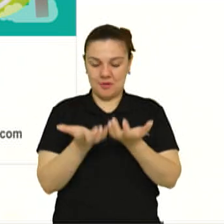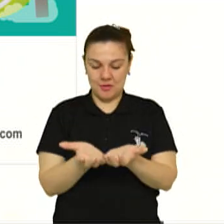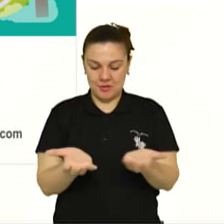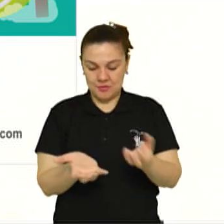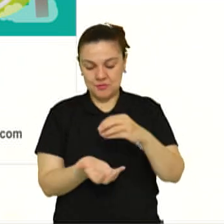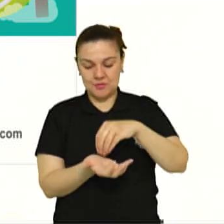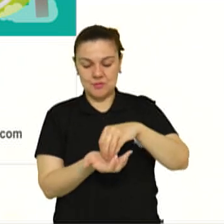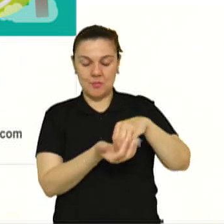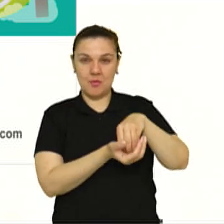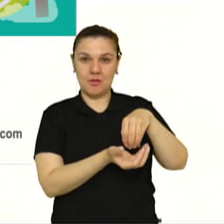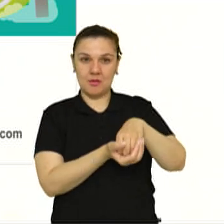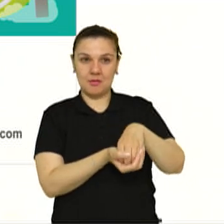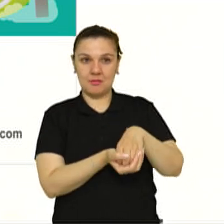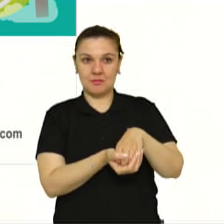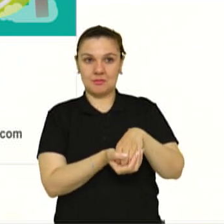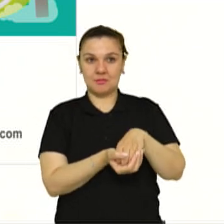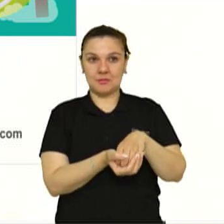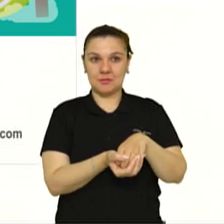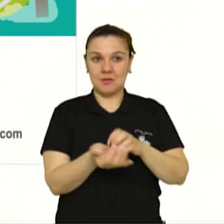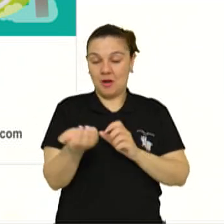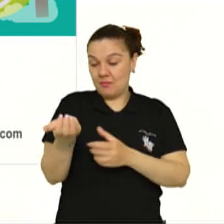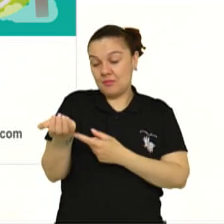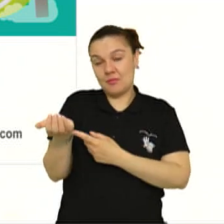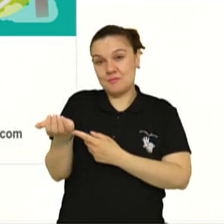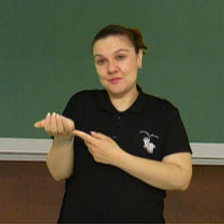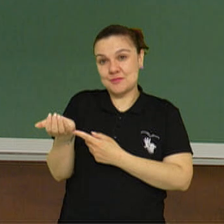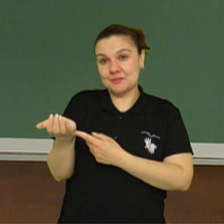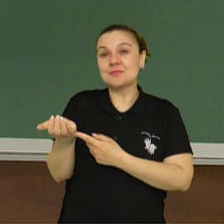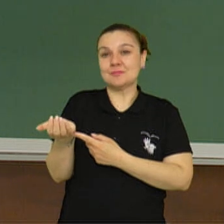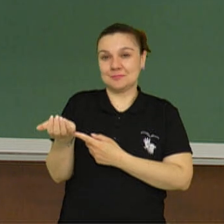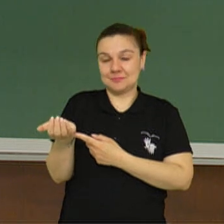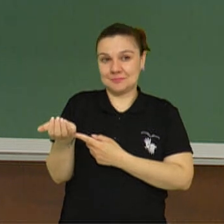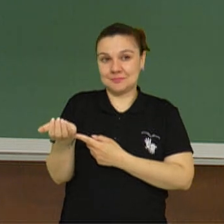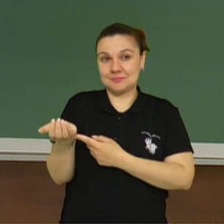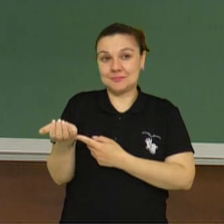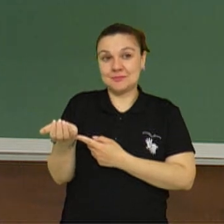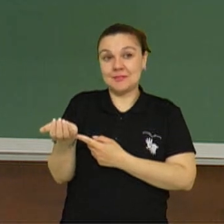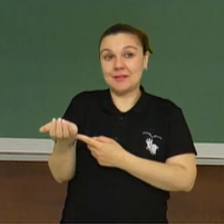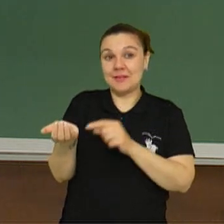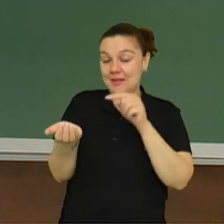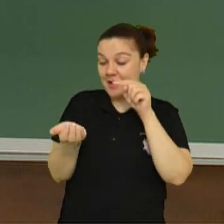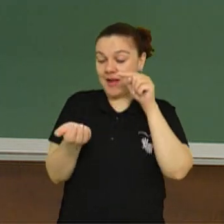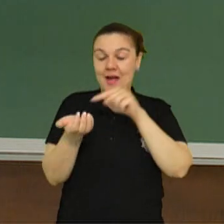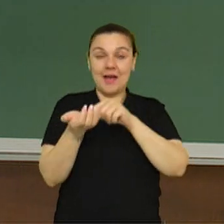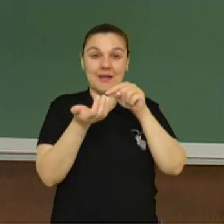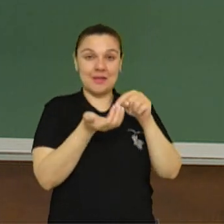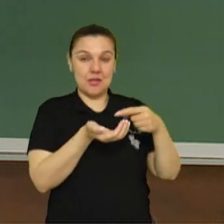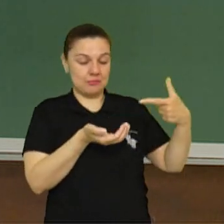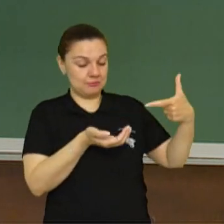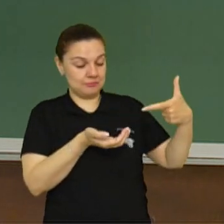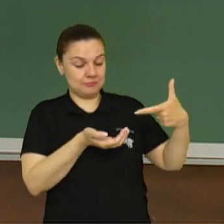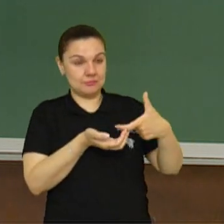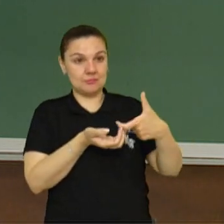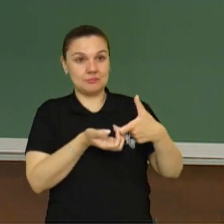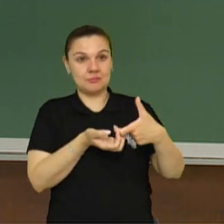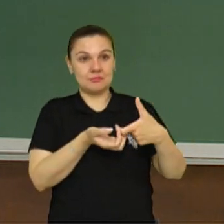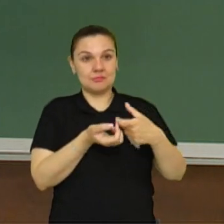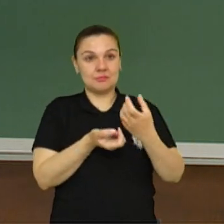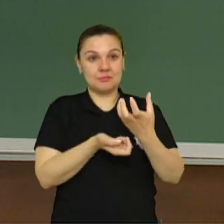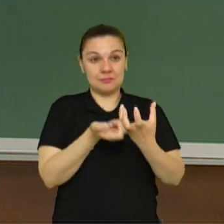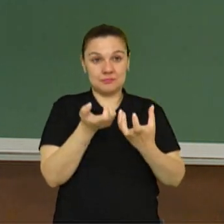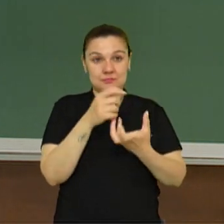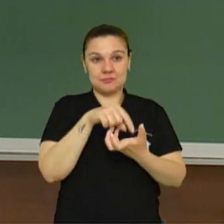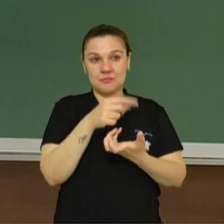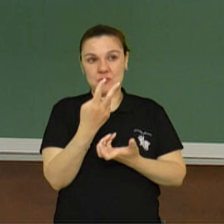essas bolinhas, elas se transformam nessas conchinhas aqui, ó, tá? Aí, depois aqui, ele passa por um processo de vulcanização